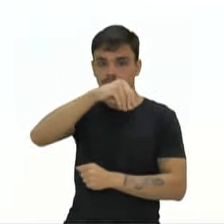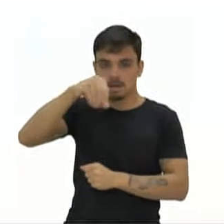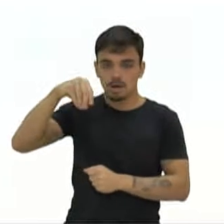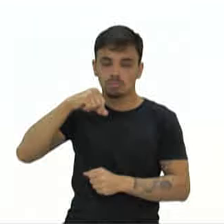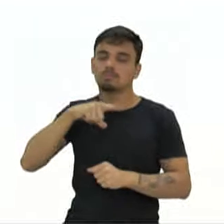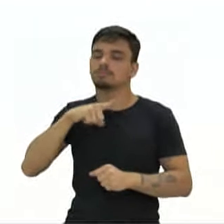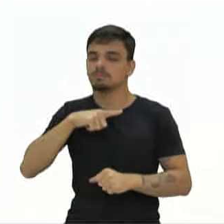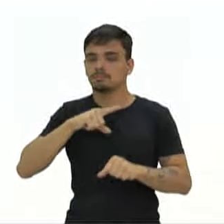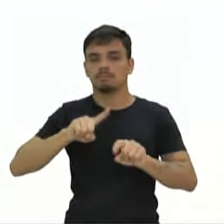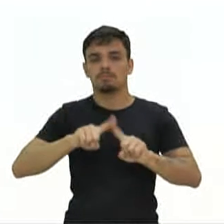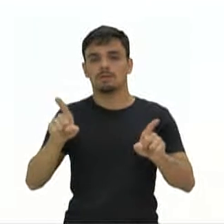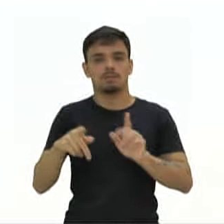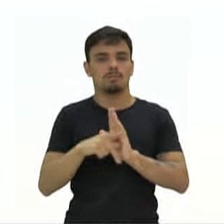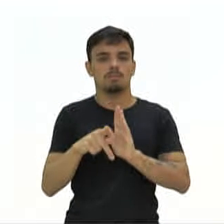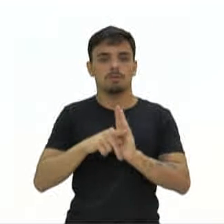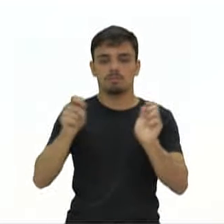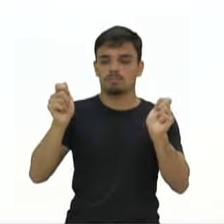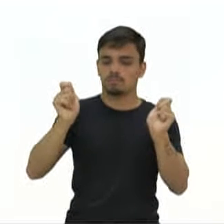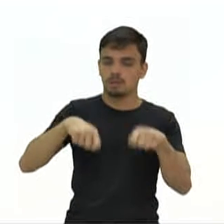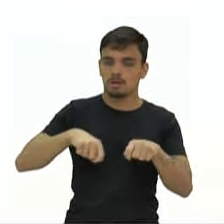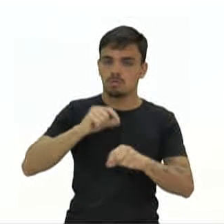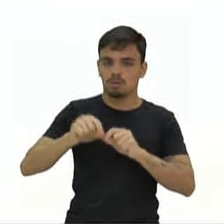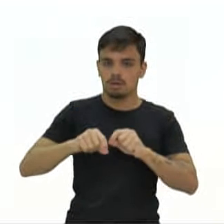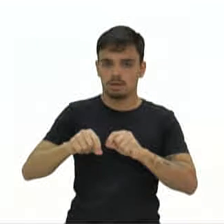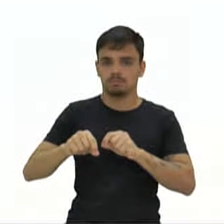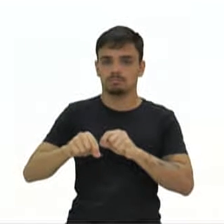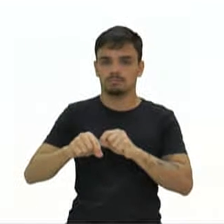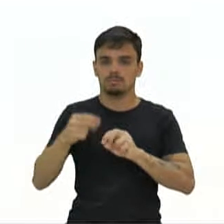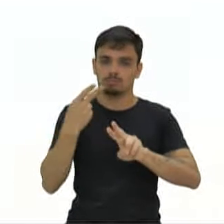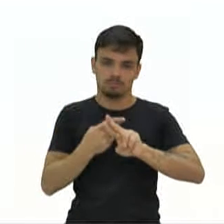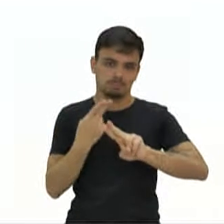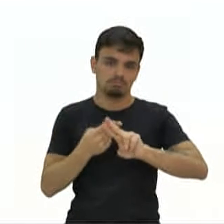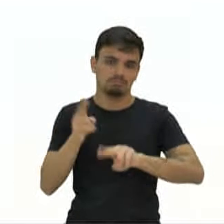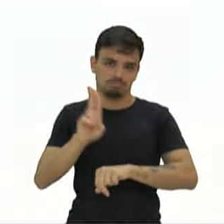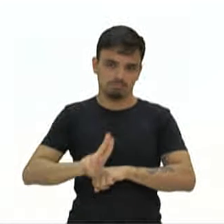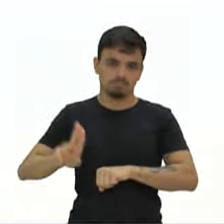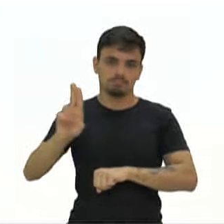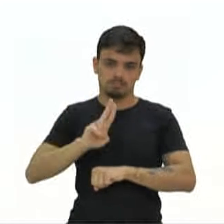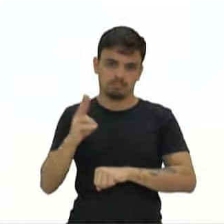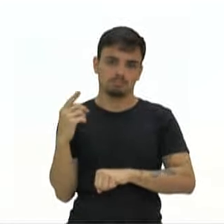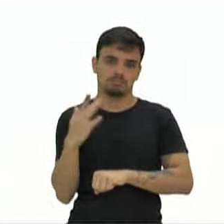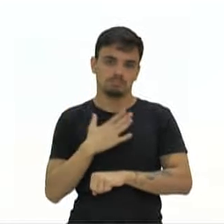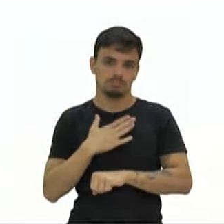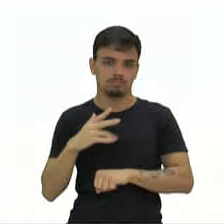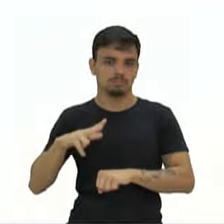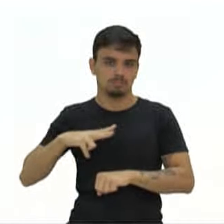anterior. E não é adequado ao nosso consumo, então, essa água salgada, sem que ela seja